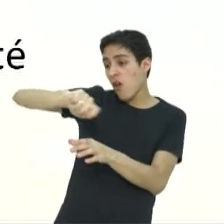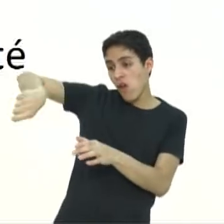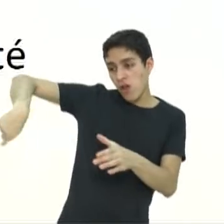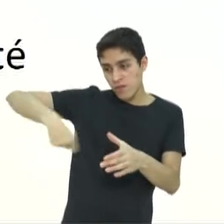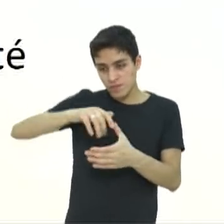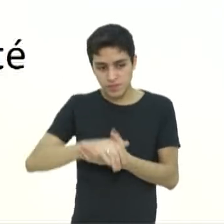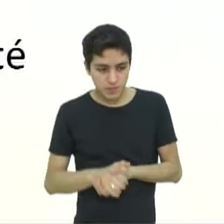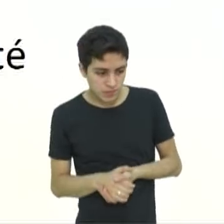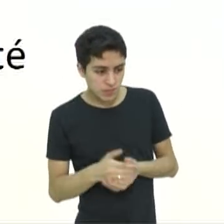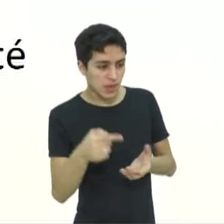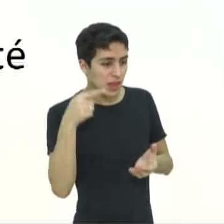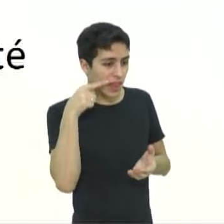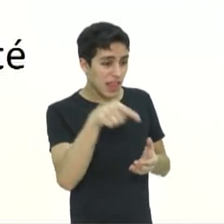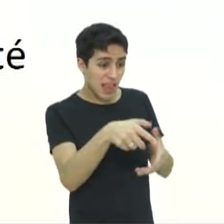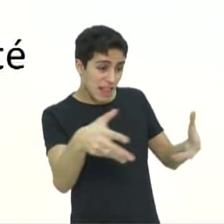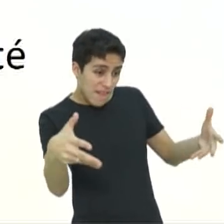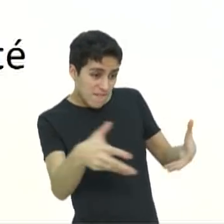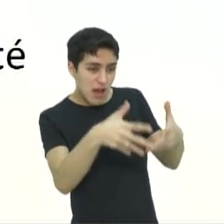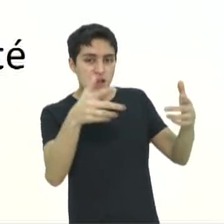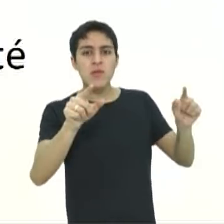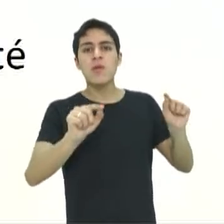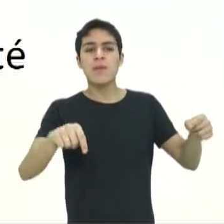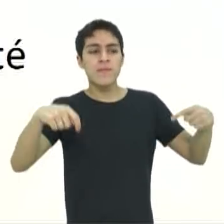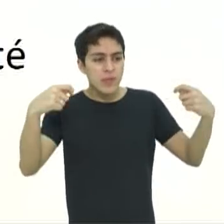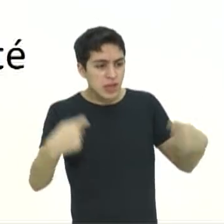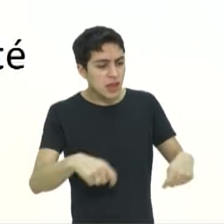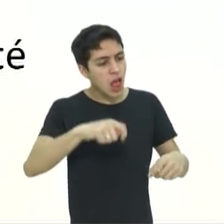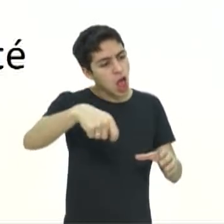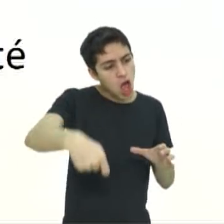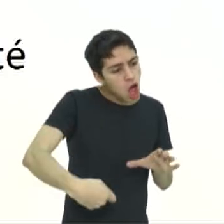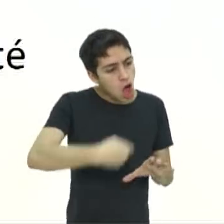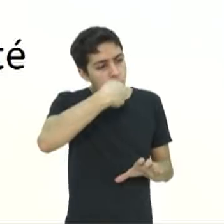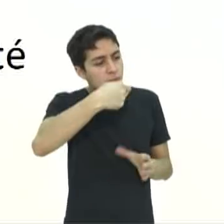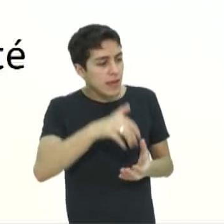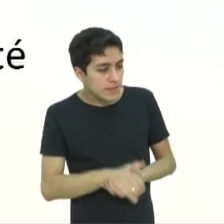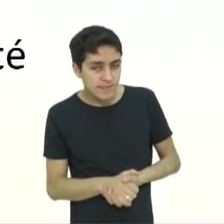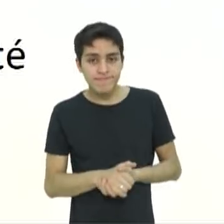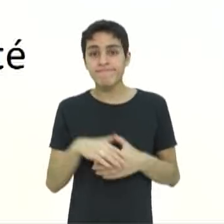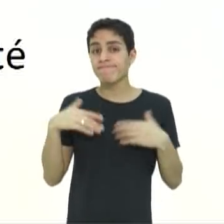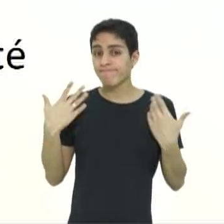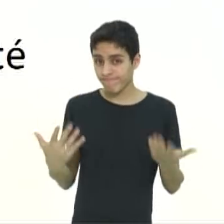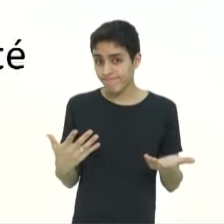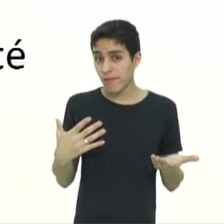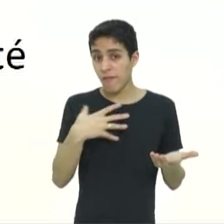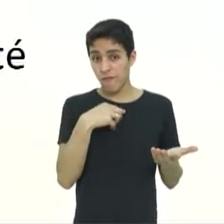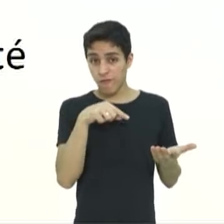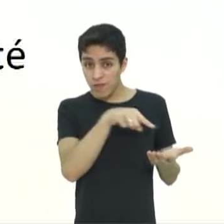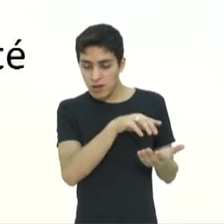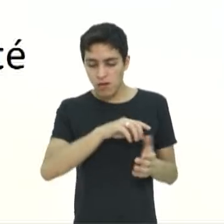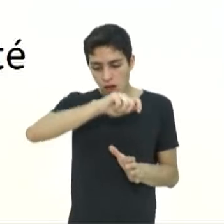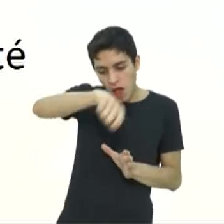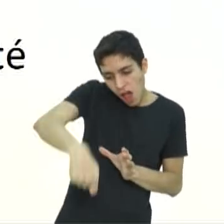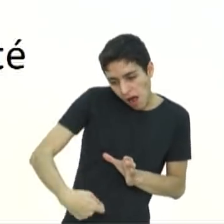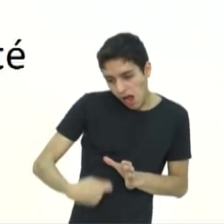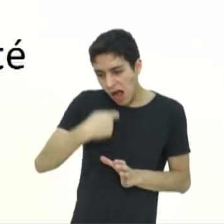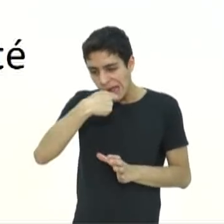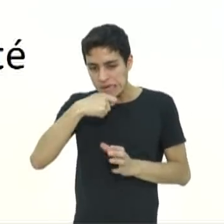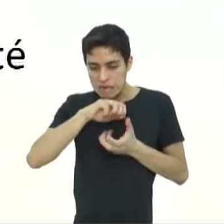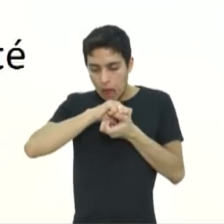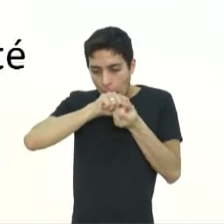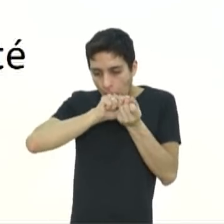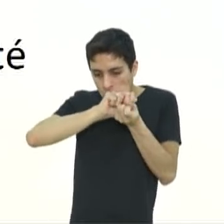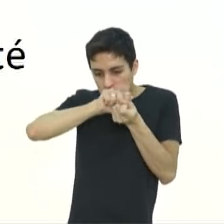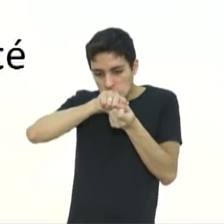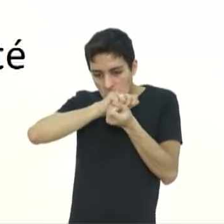essa alface, para comer, é preciso botar na boca. O filho enfia a alface na boca, mastiga fazendo